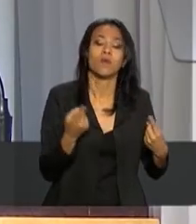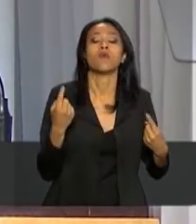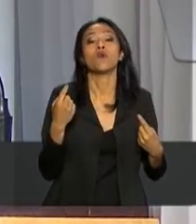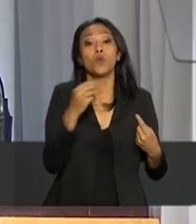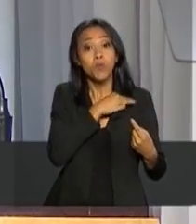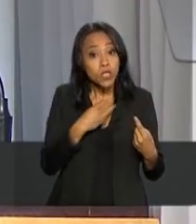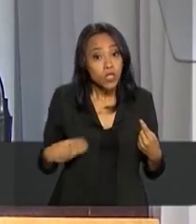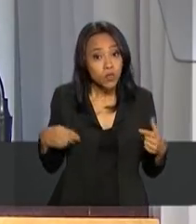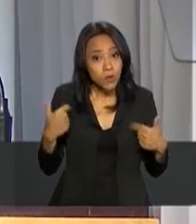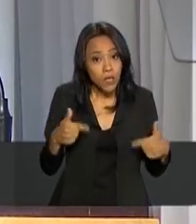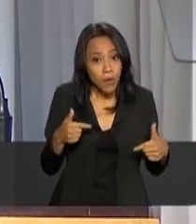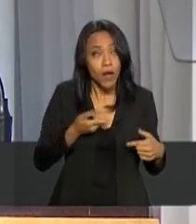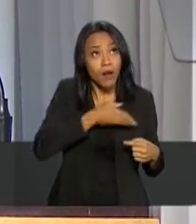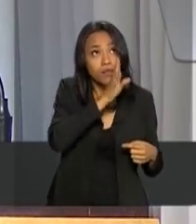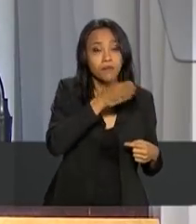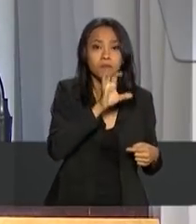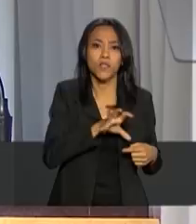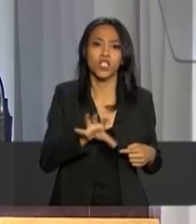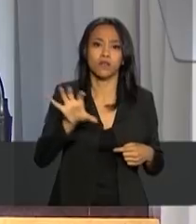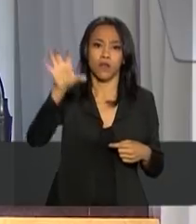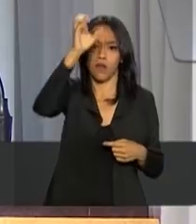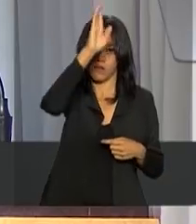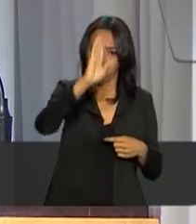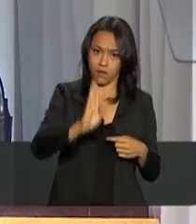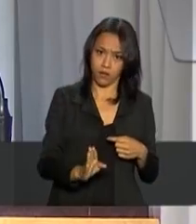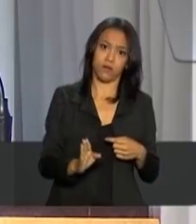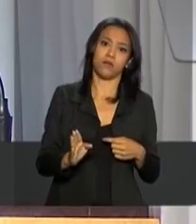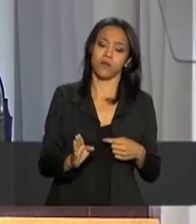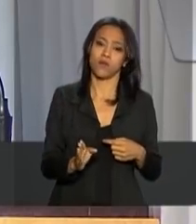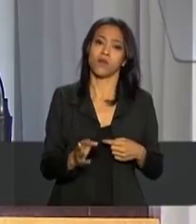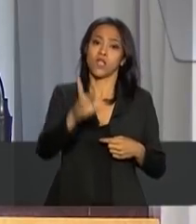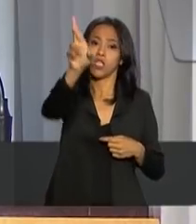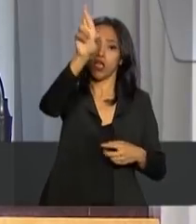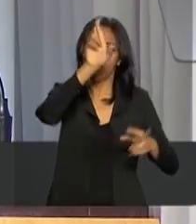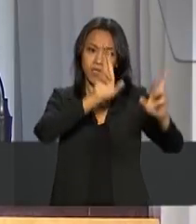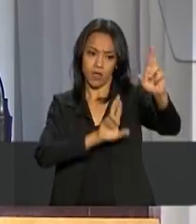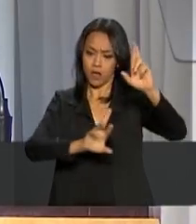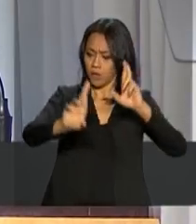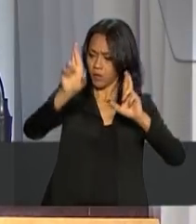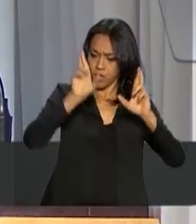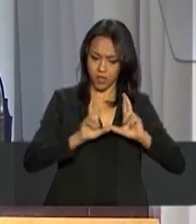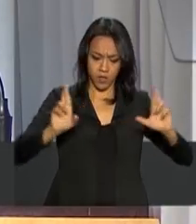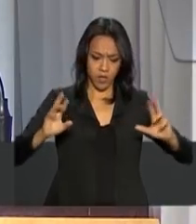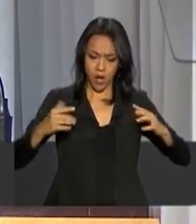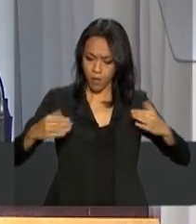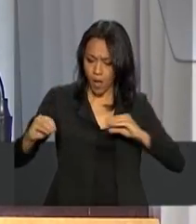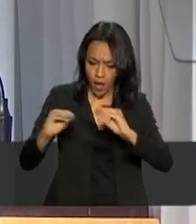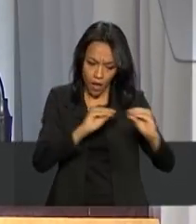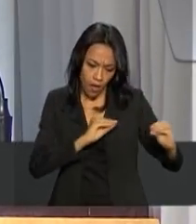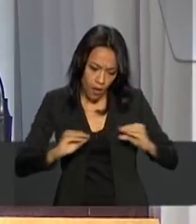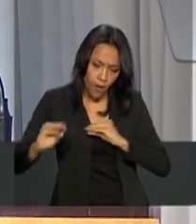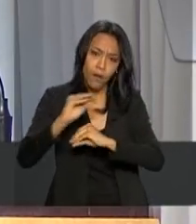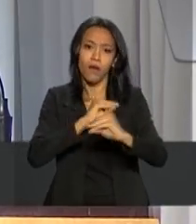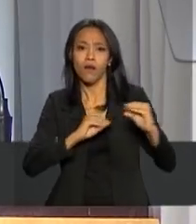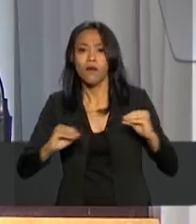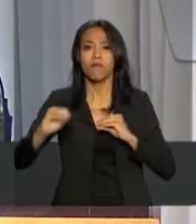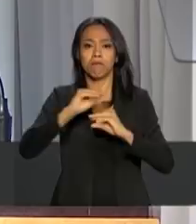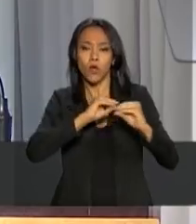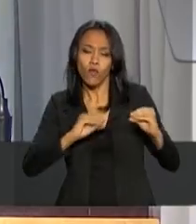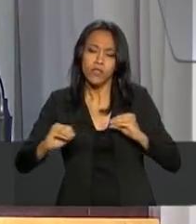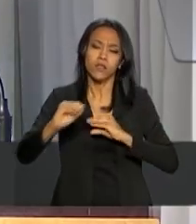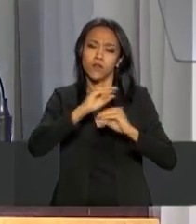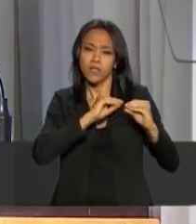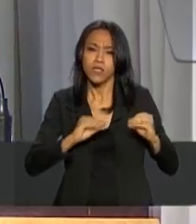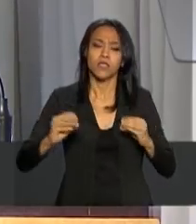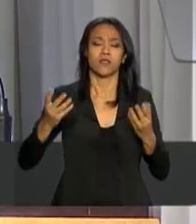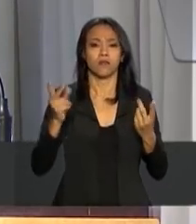inteiro, trouxe-me vários representantes com os quais eu dialoguei ao longo do tempo, para que, ao final, nós pudéssemos,